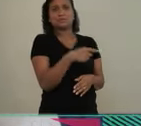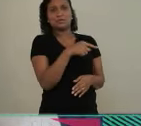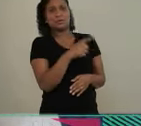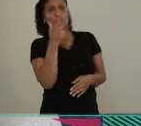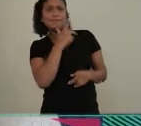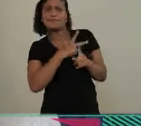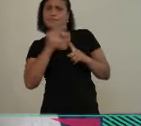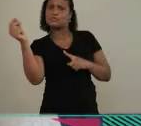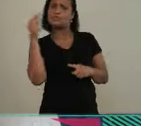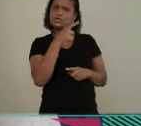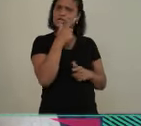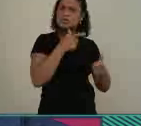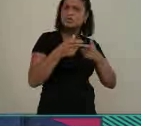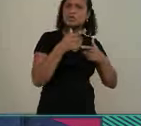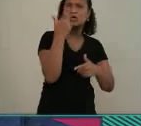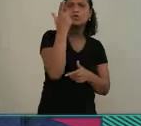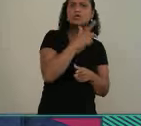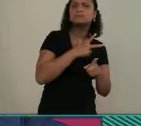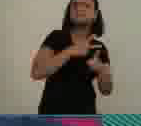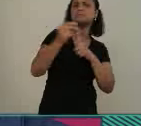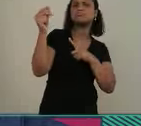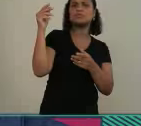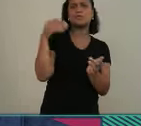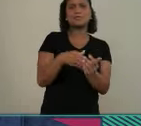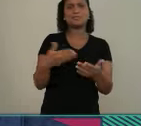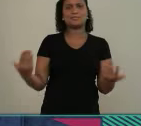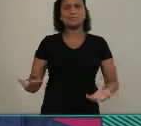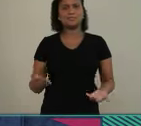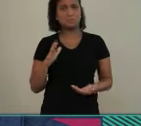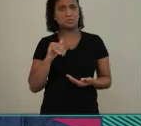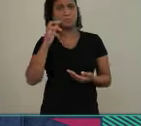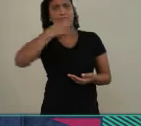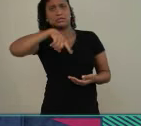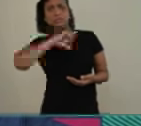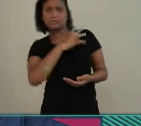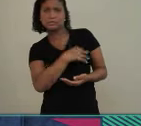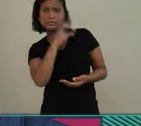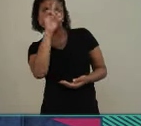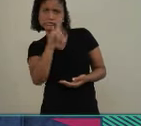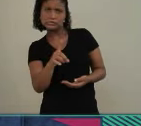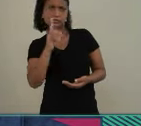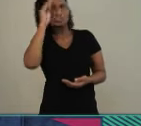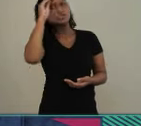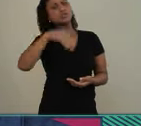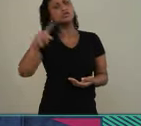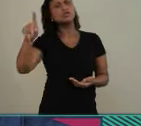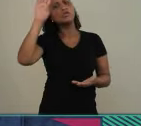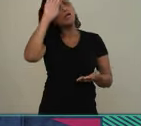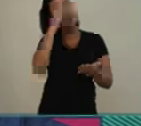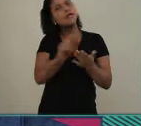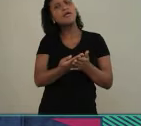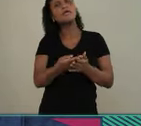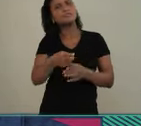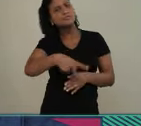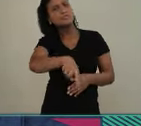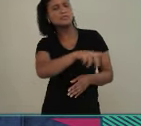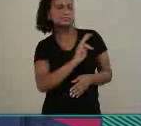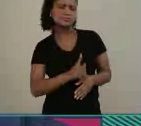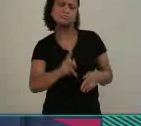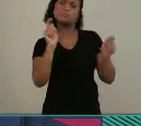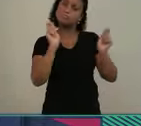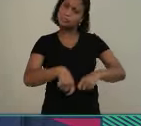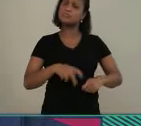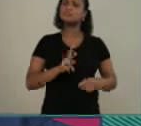ultrapassou obstáculos para chegar até aqui. E as mães que têm um filho com necessidades especiais, não desistam. Acreditem que